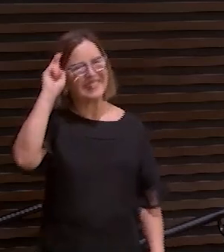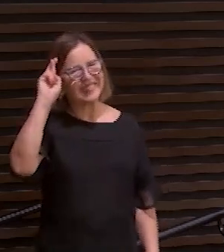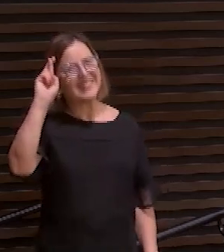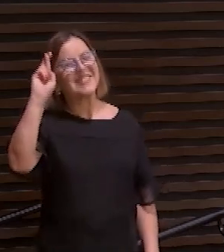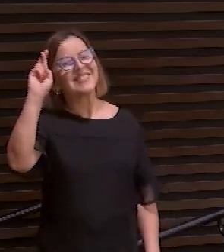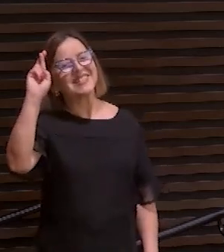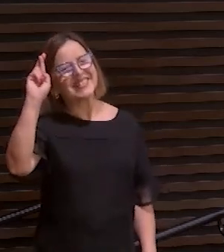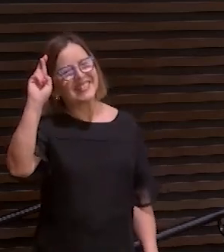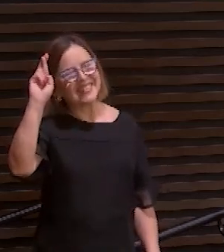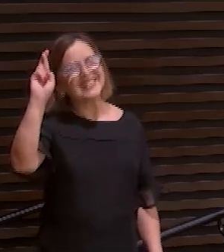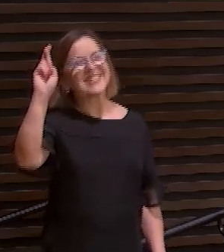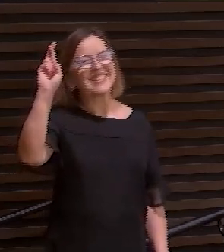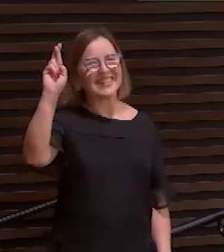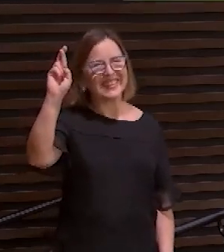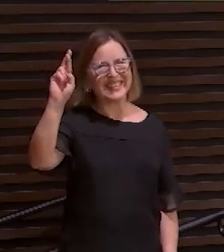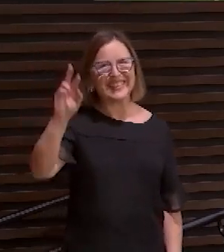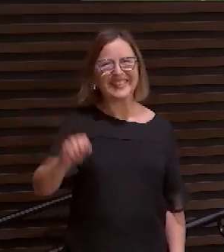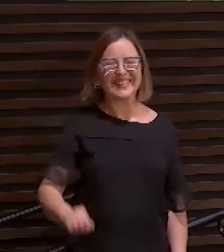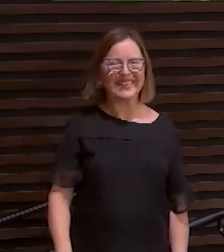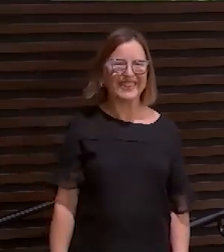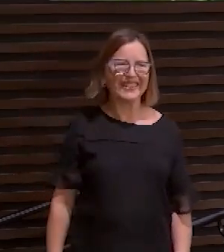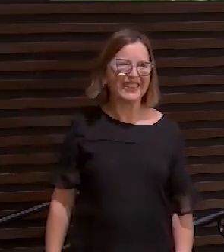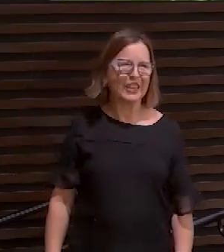firmados no Senhor.